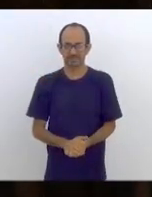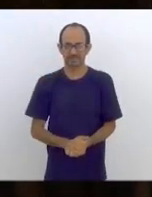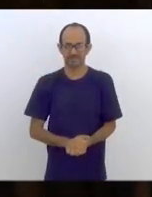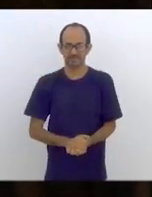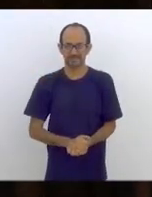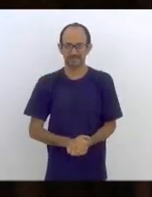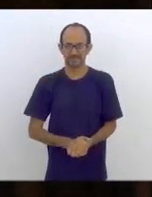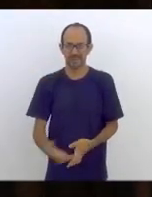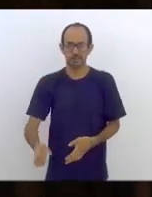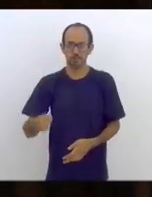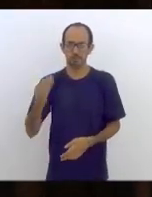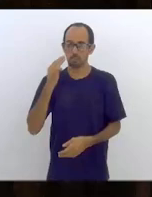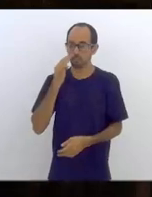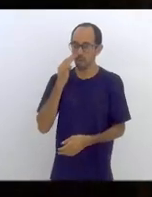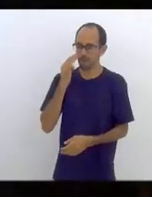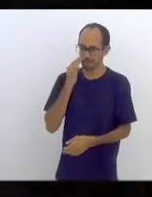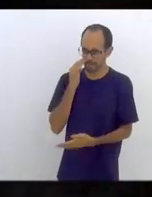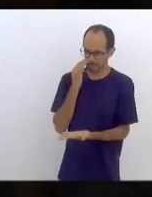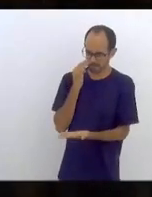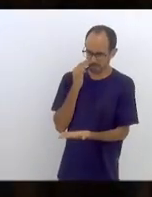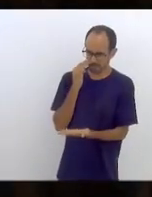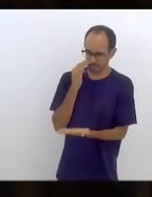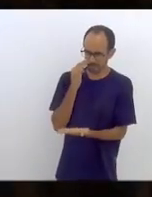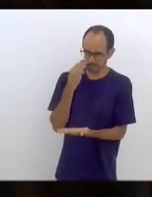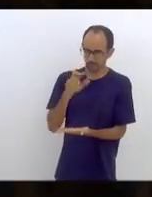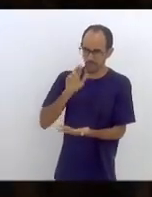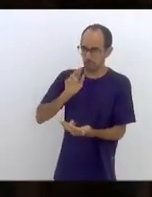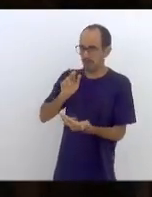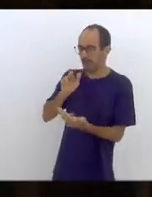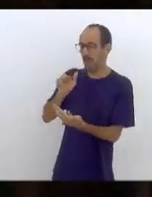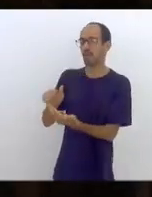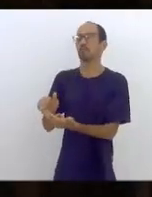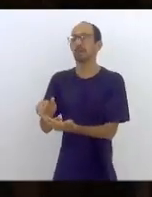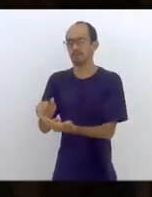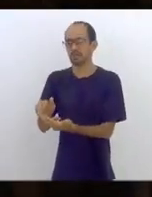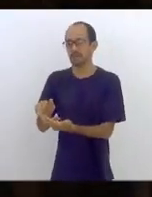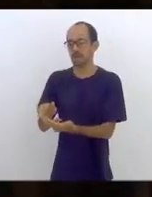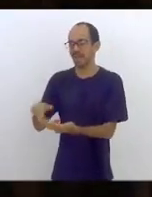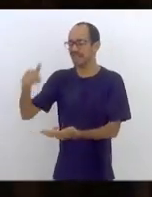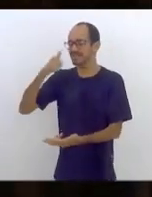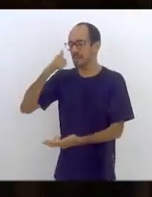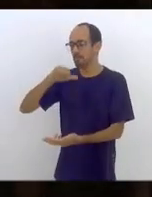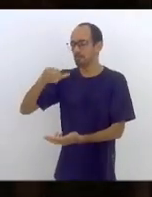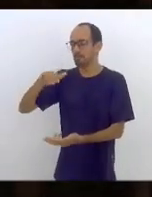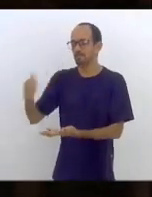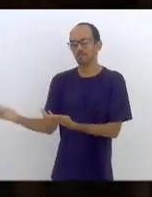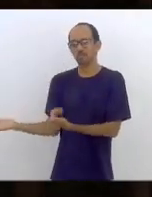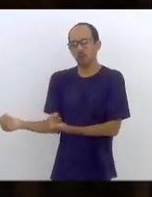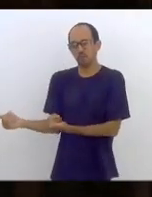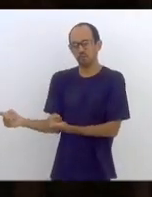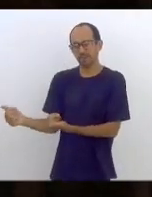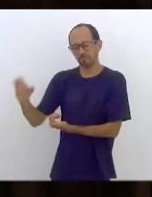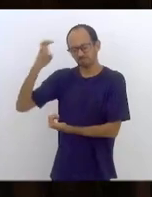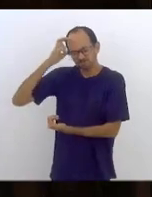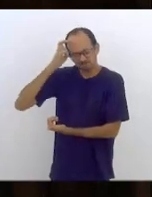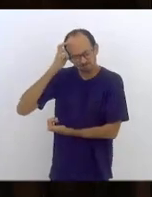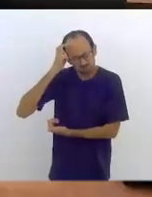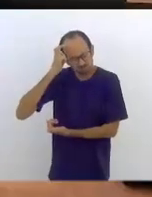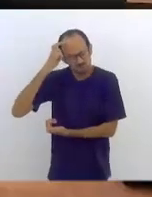Que Mônica Francisca, uma referência, essa menina é de uma inteligência tão